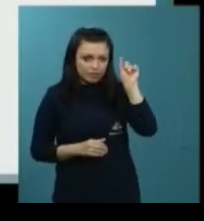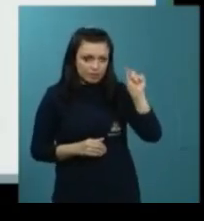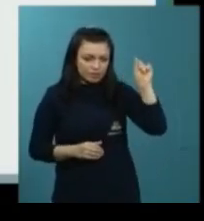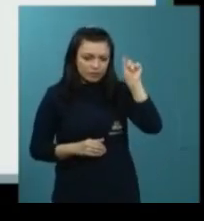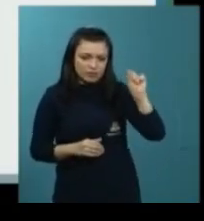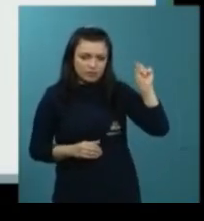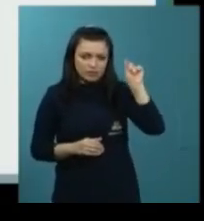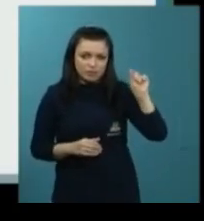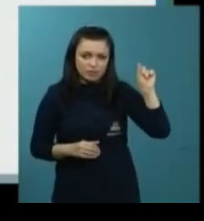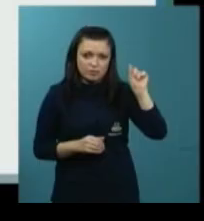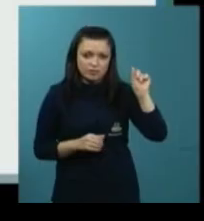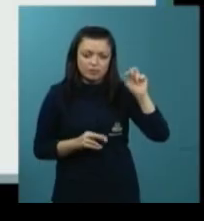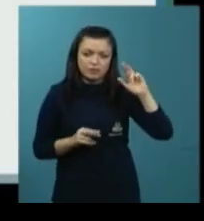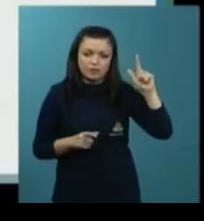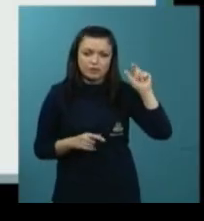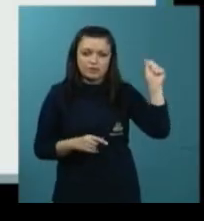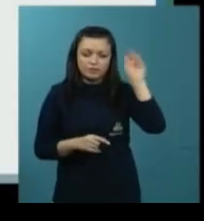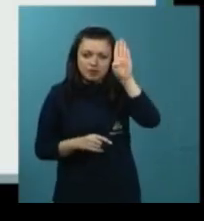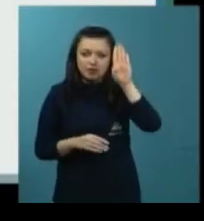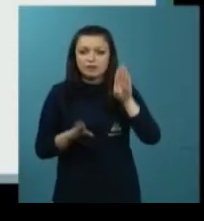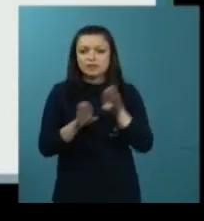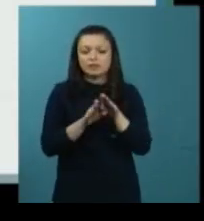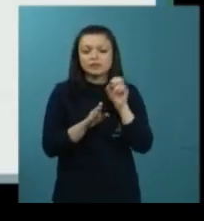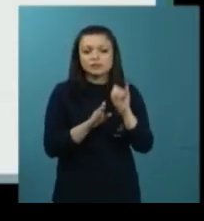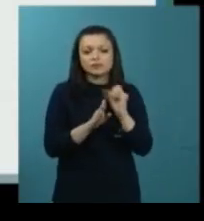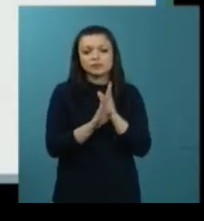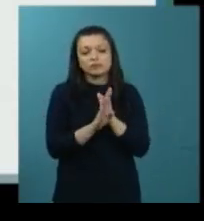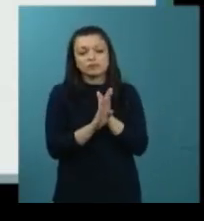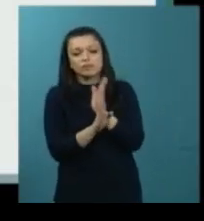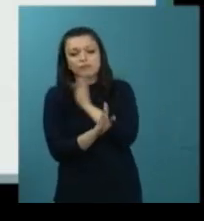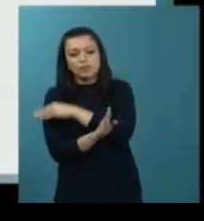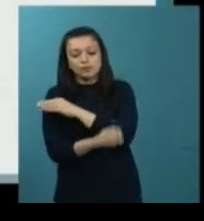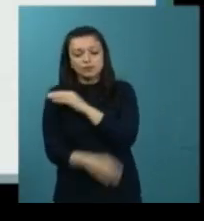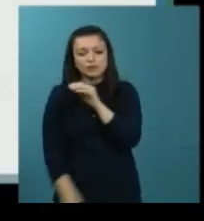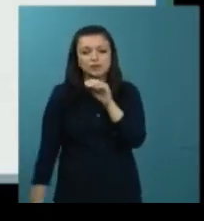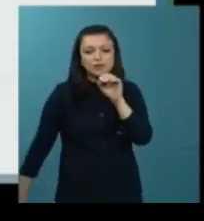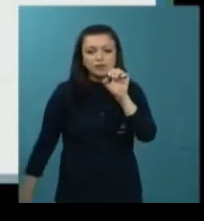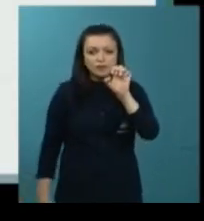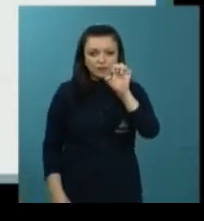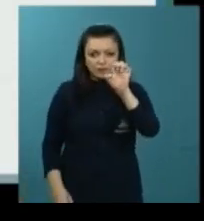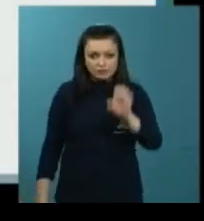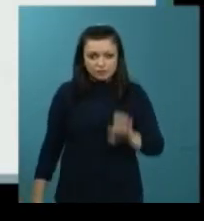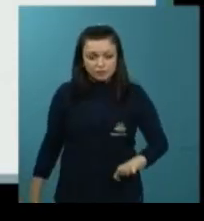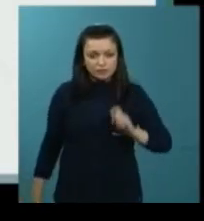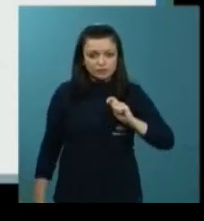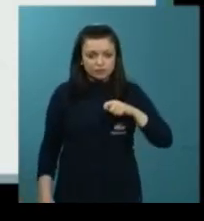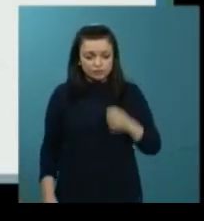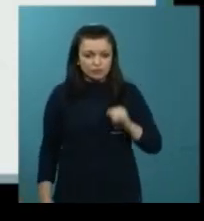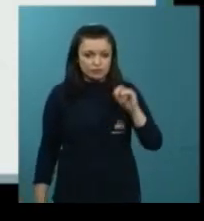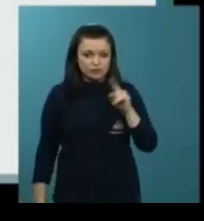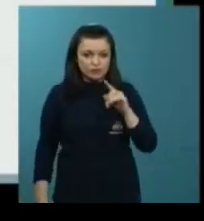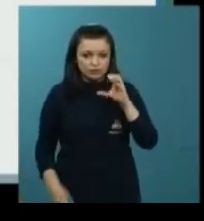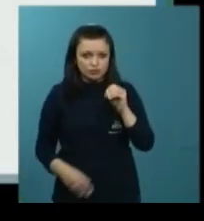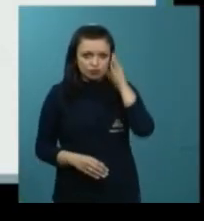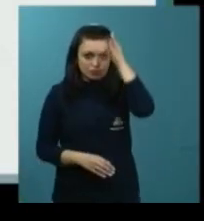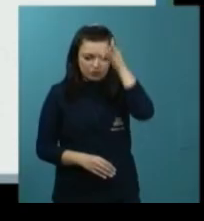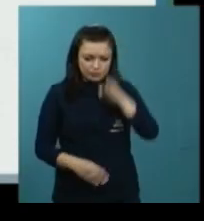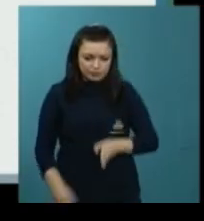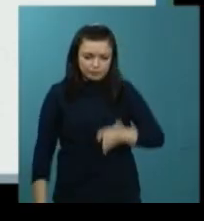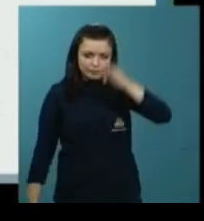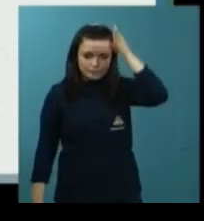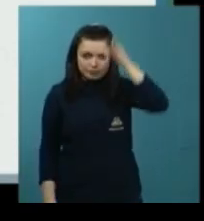estiver no plano à esquerda do eixo vertical